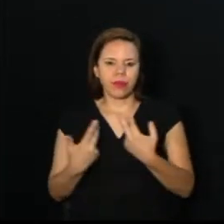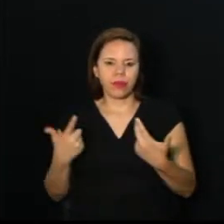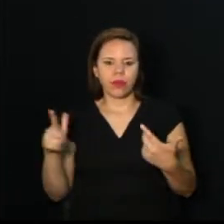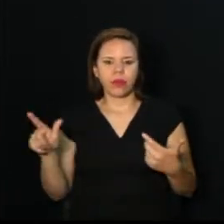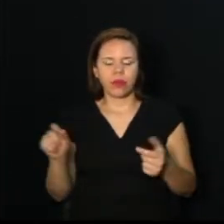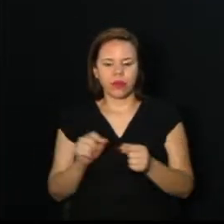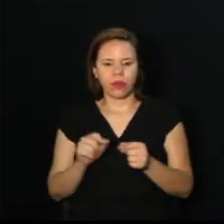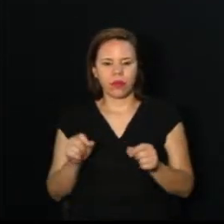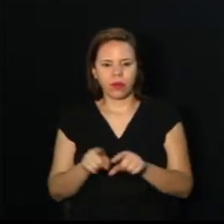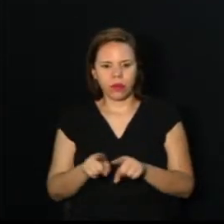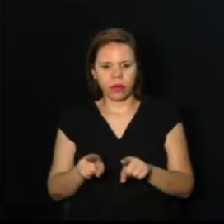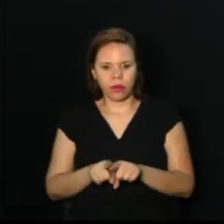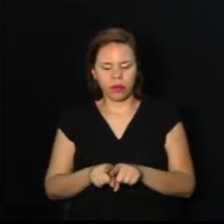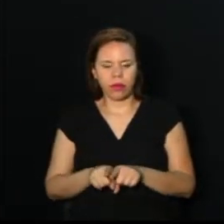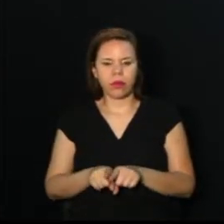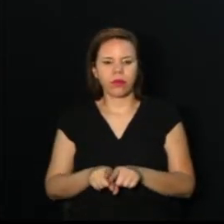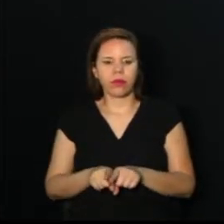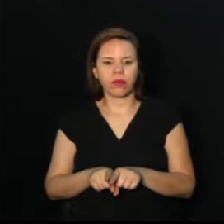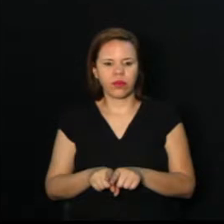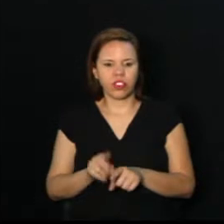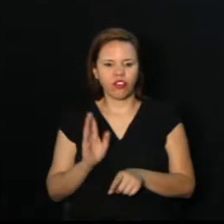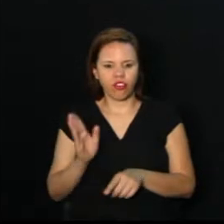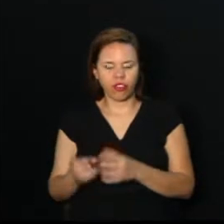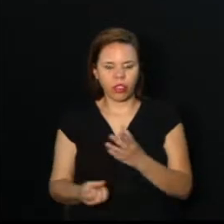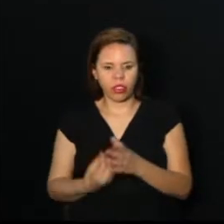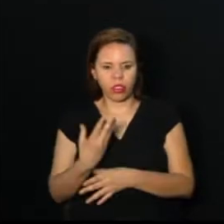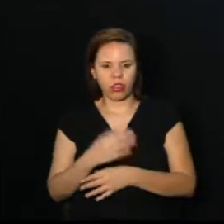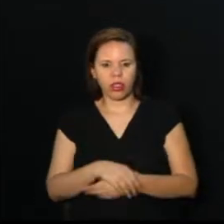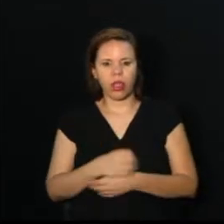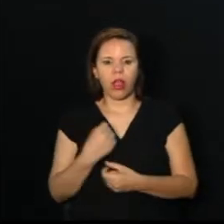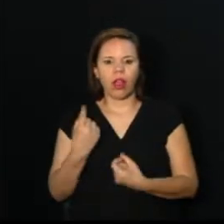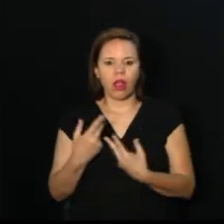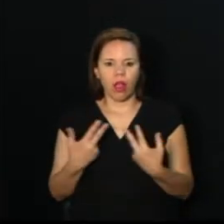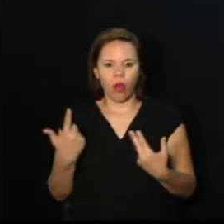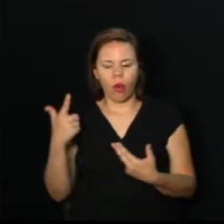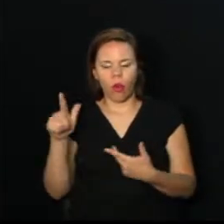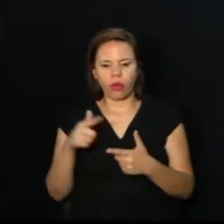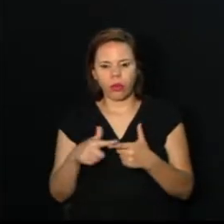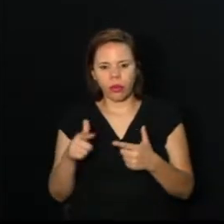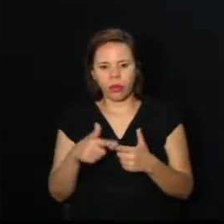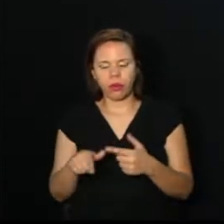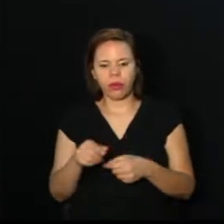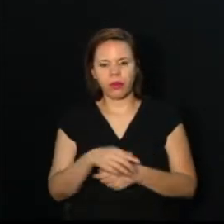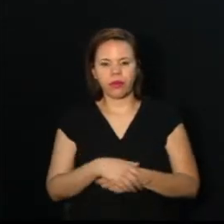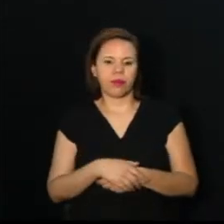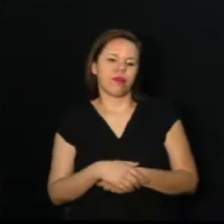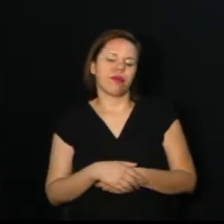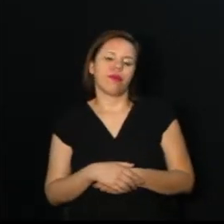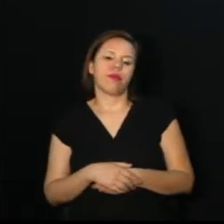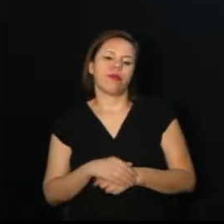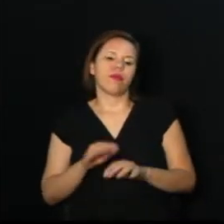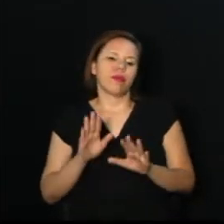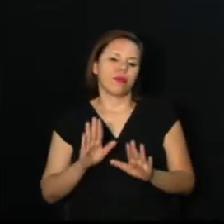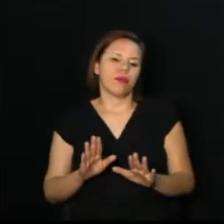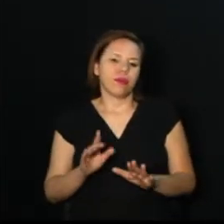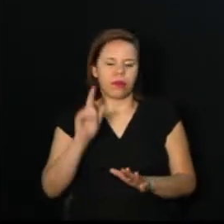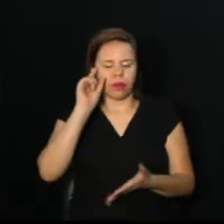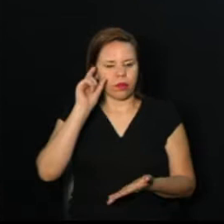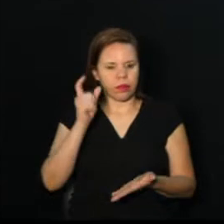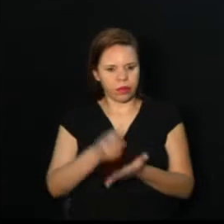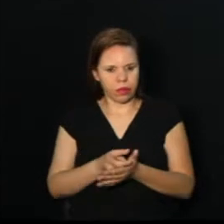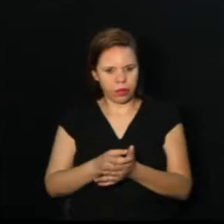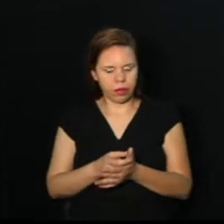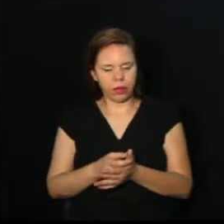outras comorbidades e gera alguns outros problemas. Porém, o disléxico